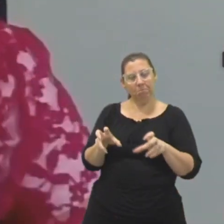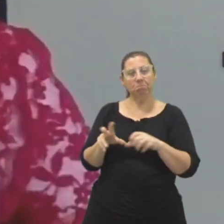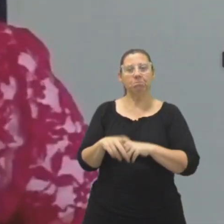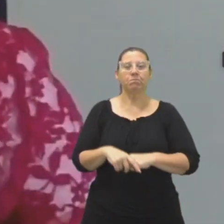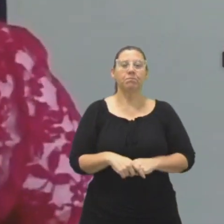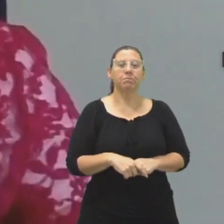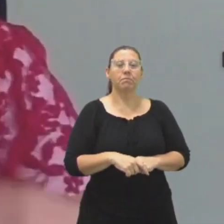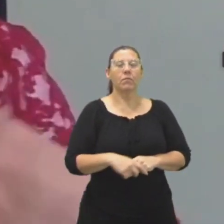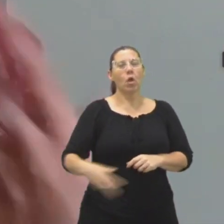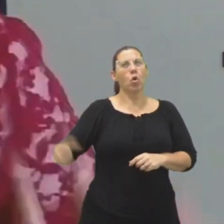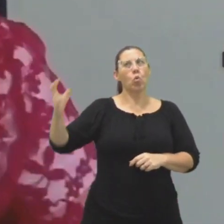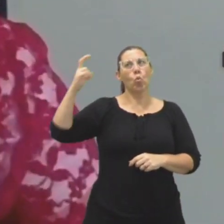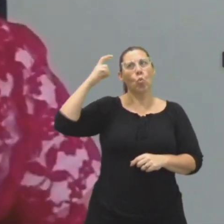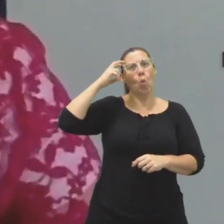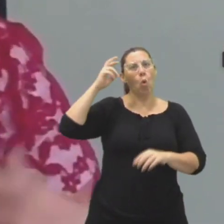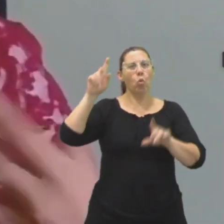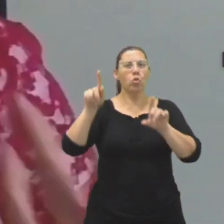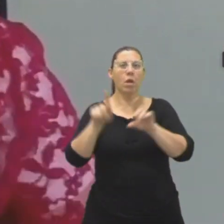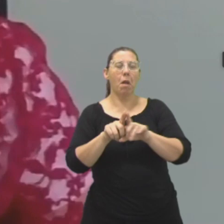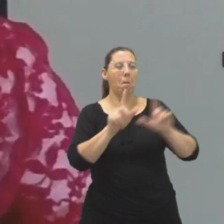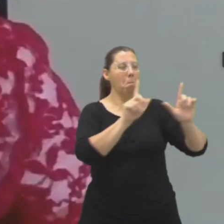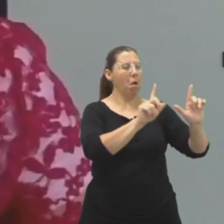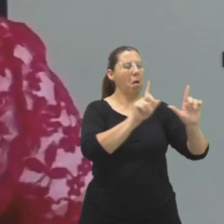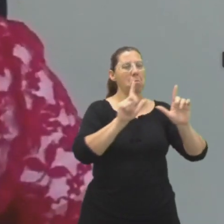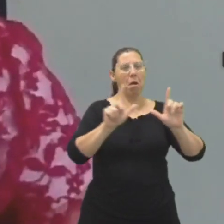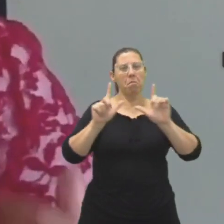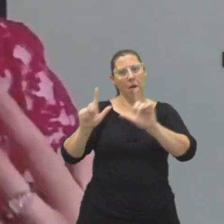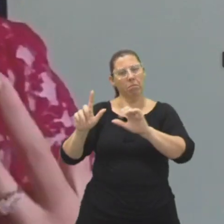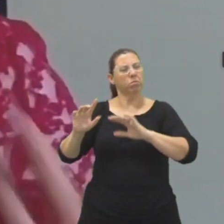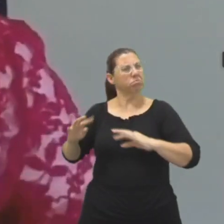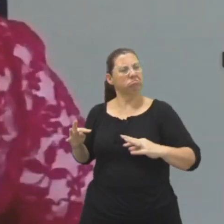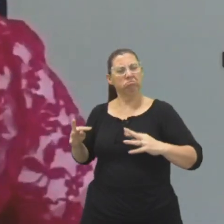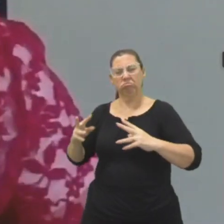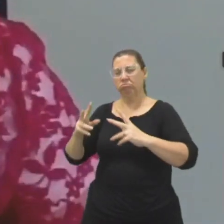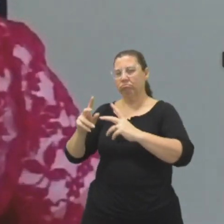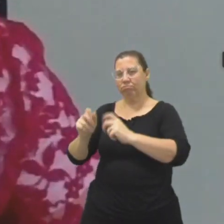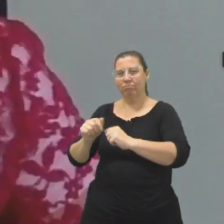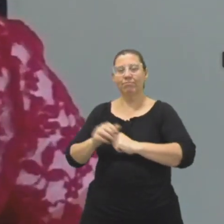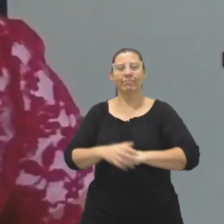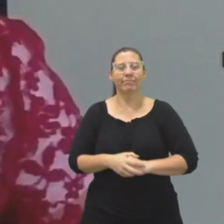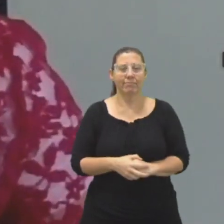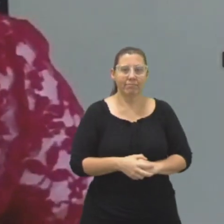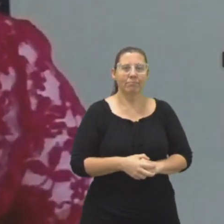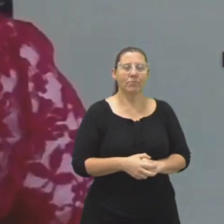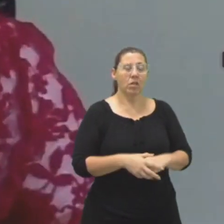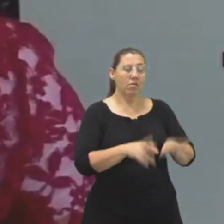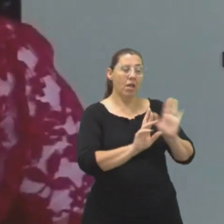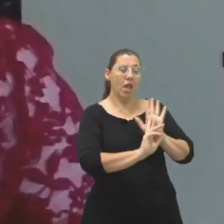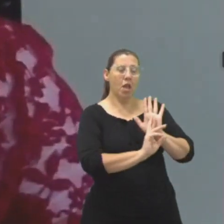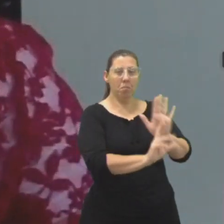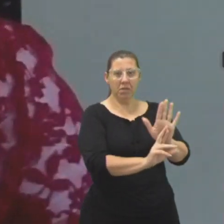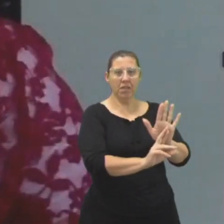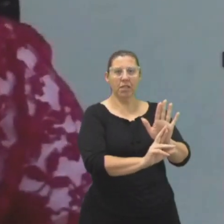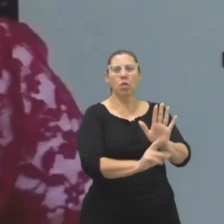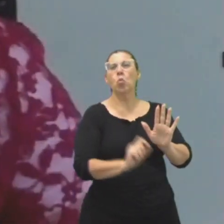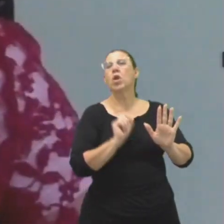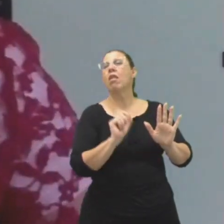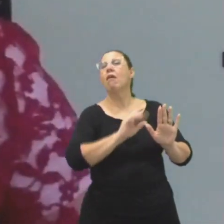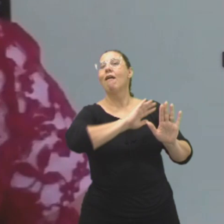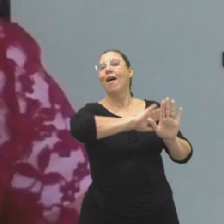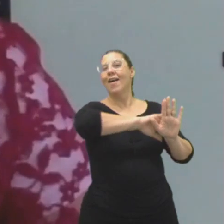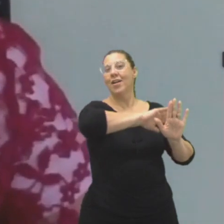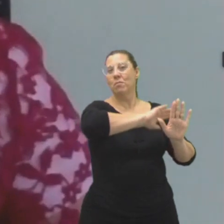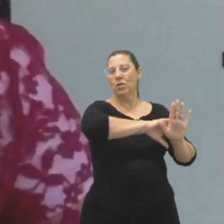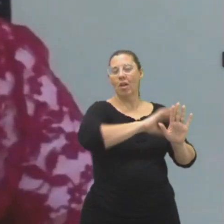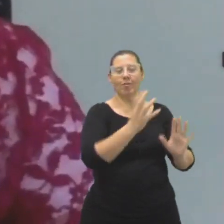a cultura remix, várias imagens, várias sensações e várias representações subjetivas do que